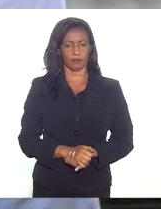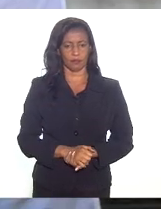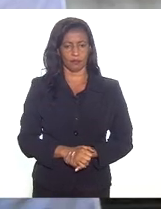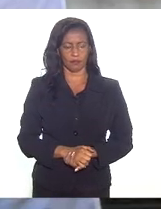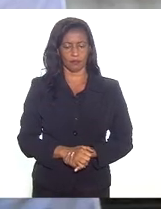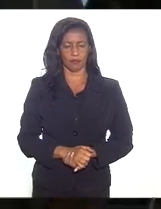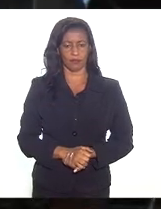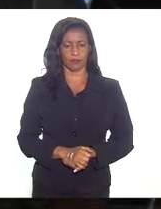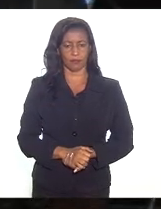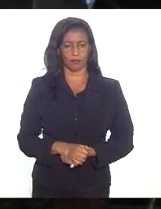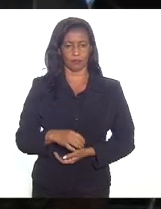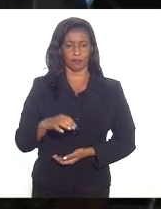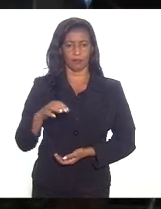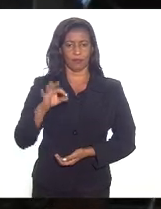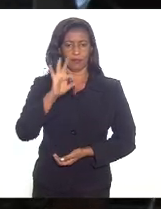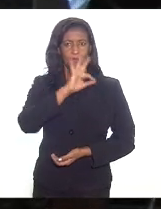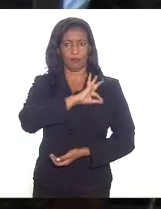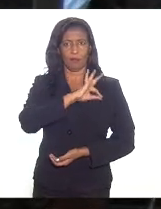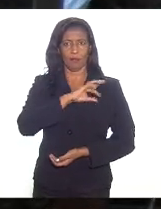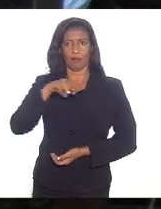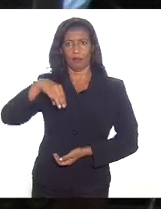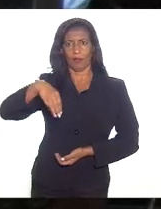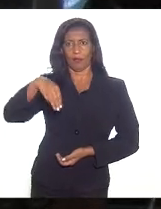Deputada Marta Rocha.